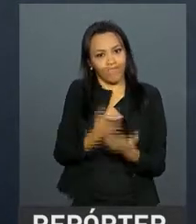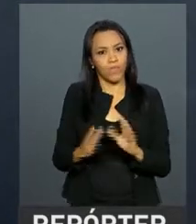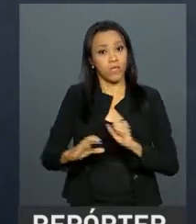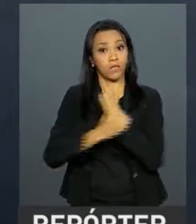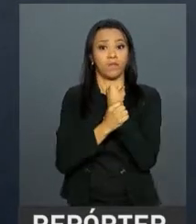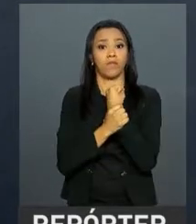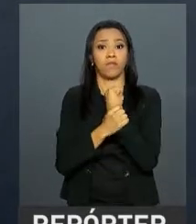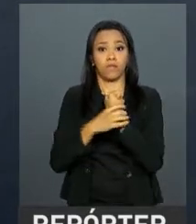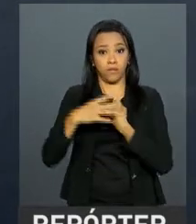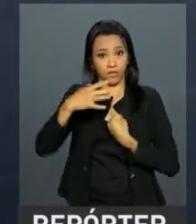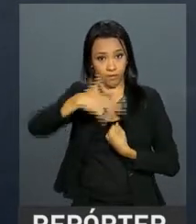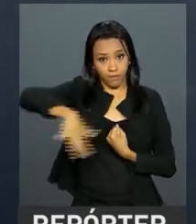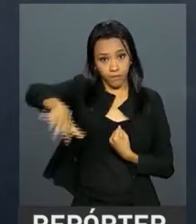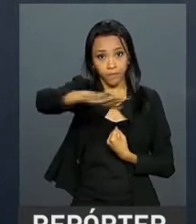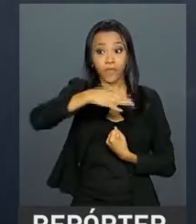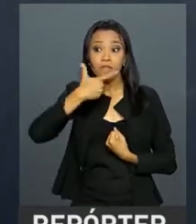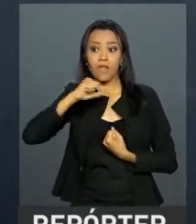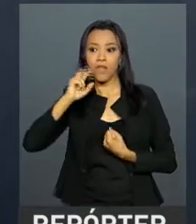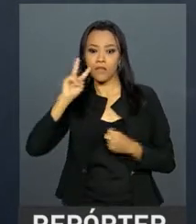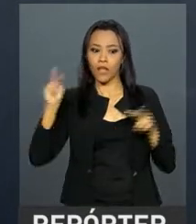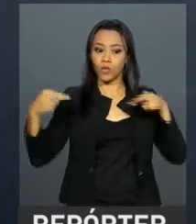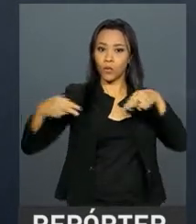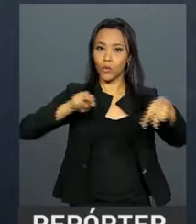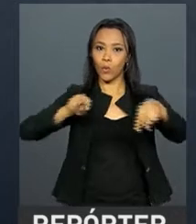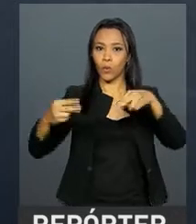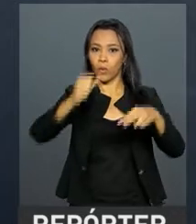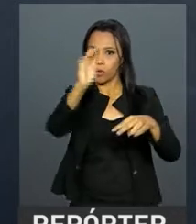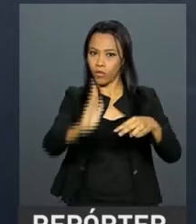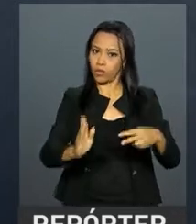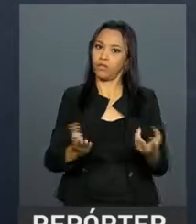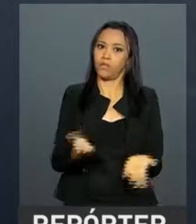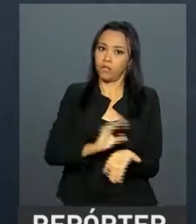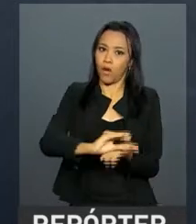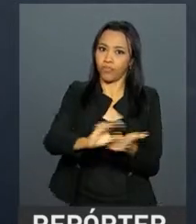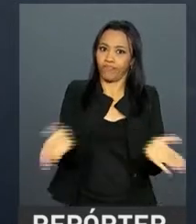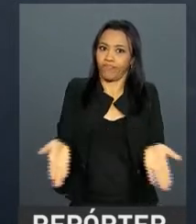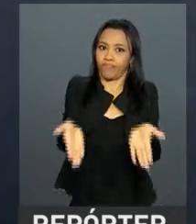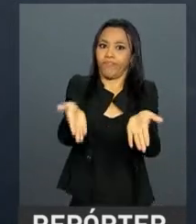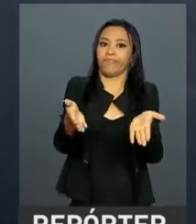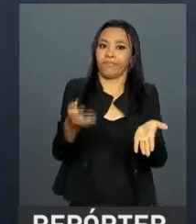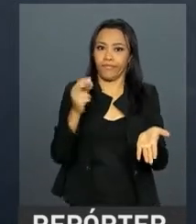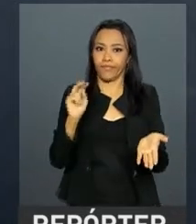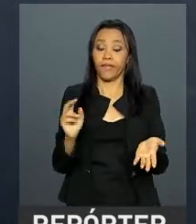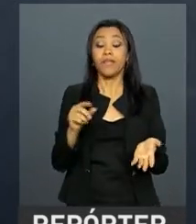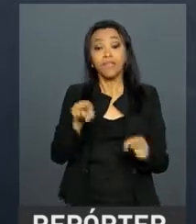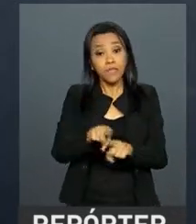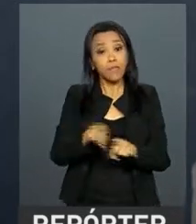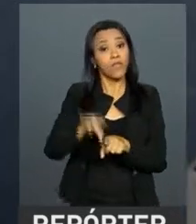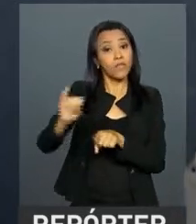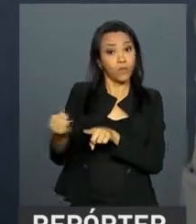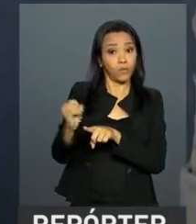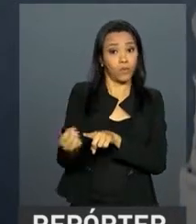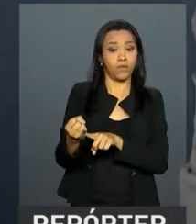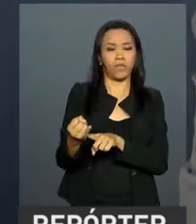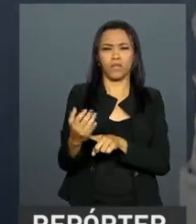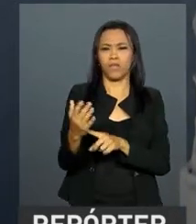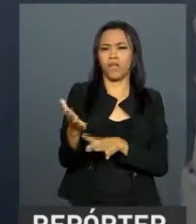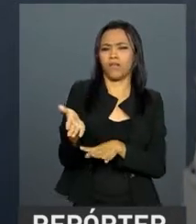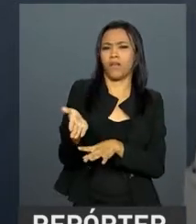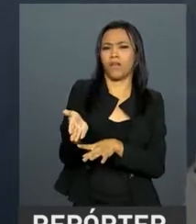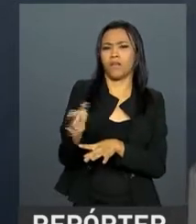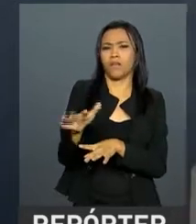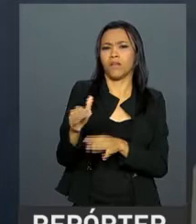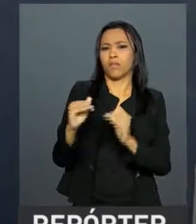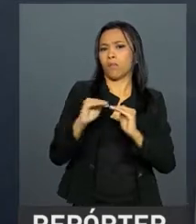pode dar credibilidade àqueles que querem investir no país. E, de igual maneira, a questão dos juros, que estavam ali paralisados